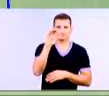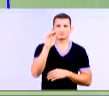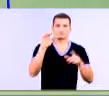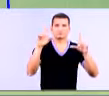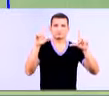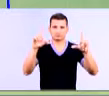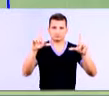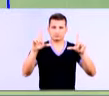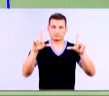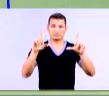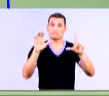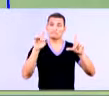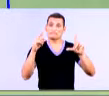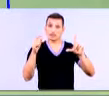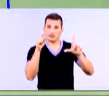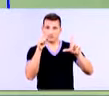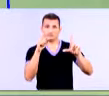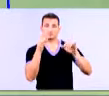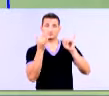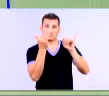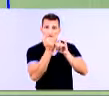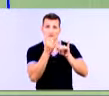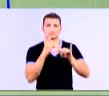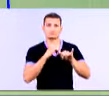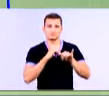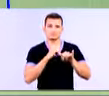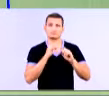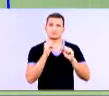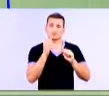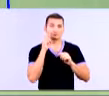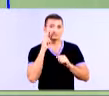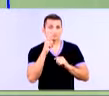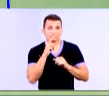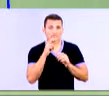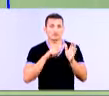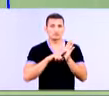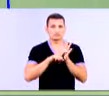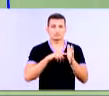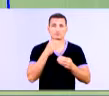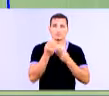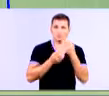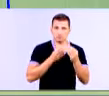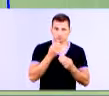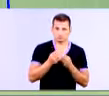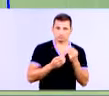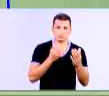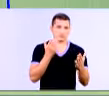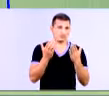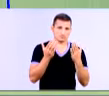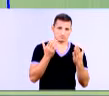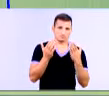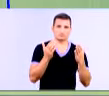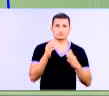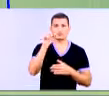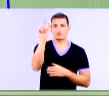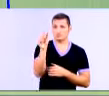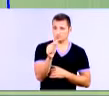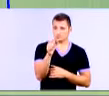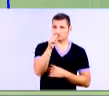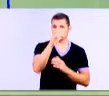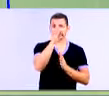está na internet, está no nosso guia, para vocês verem e analisarem exatamente como é que é o Eclipse. Lógico, vocês vão instalar na máquina de